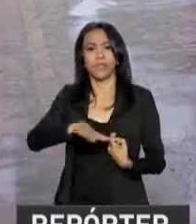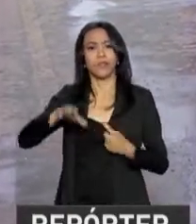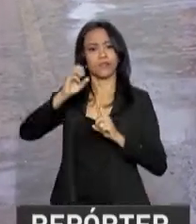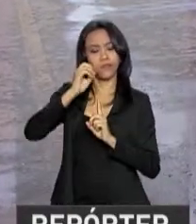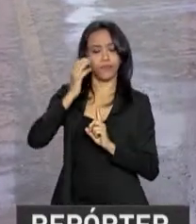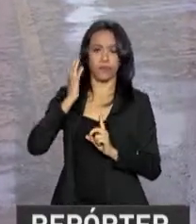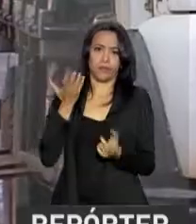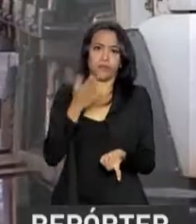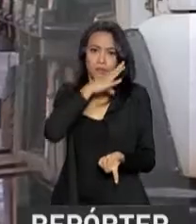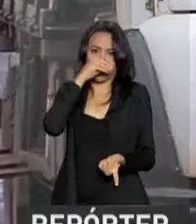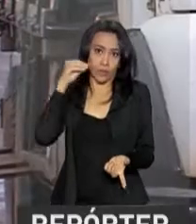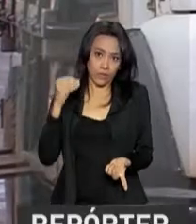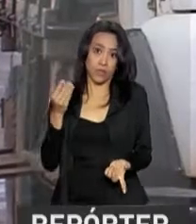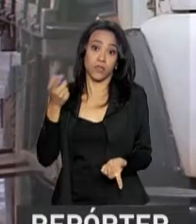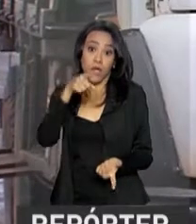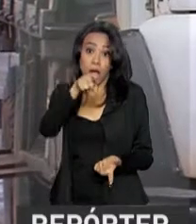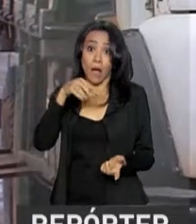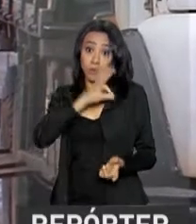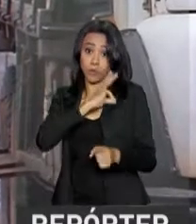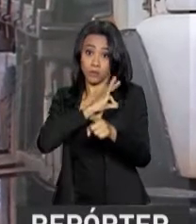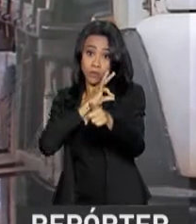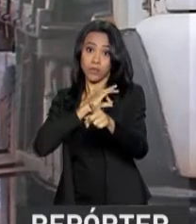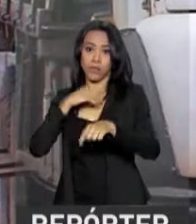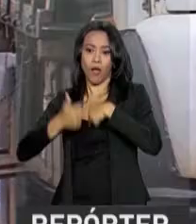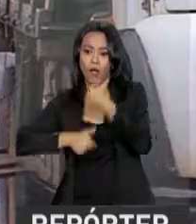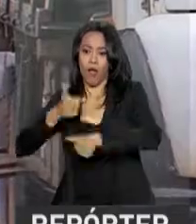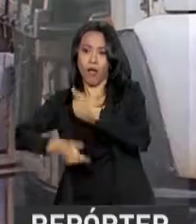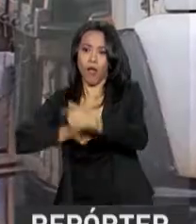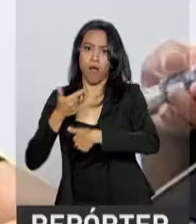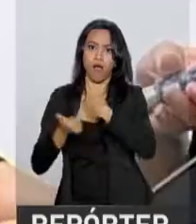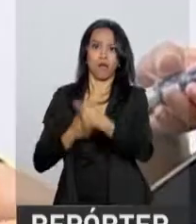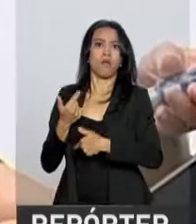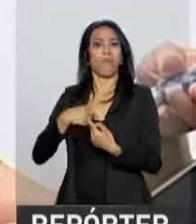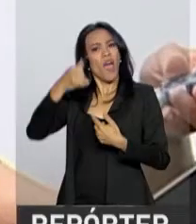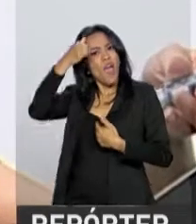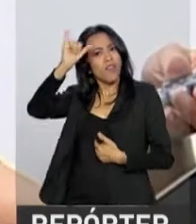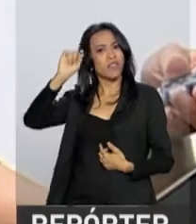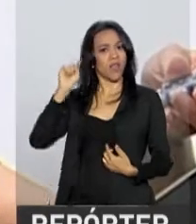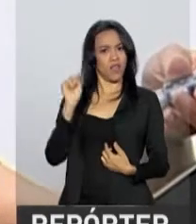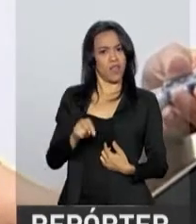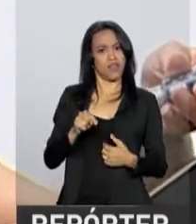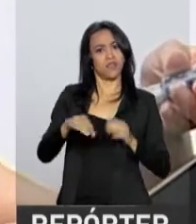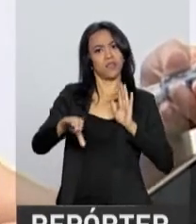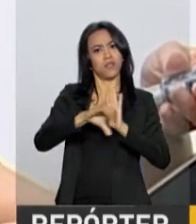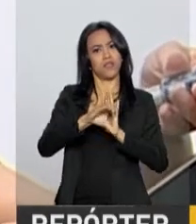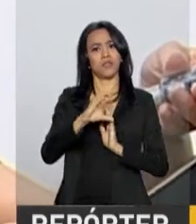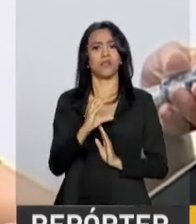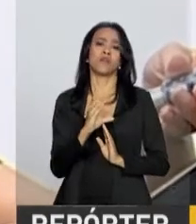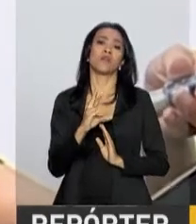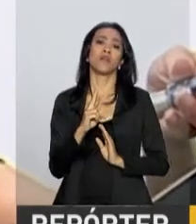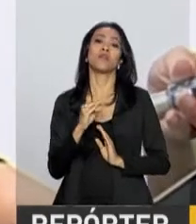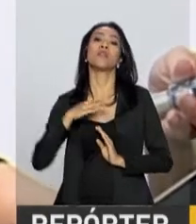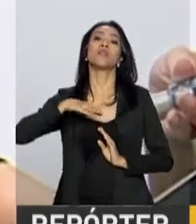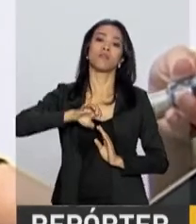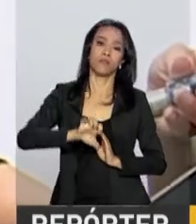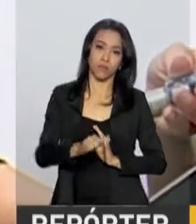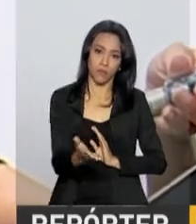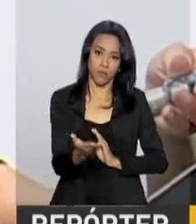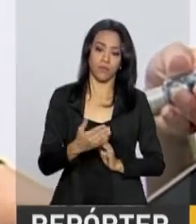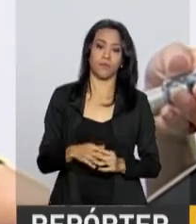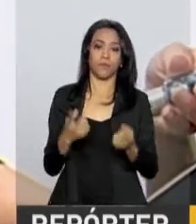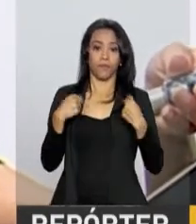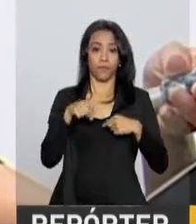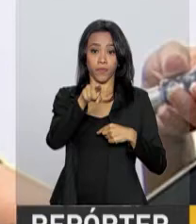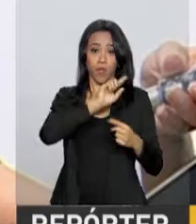rodoviária federal realiza ações para combater esse tipo de crime tem toda uma rede integrada ea polícia rodoviária federal